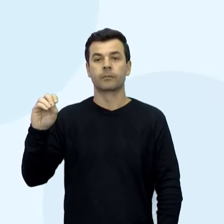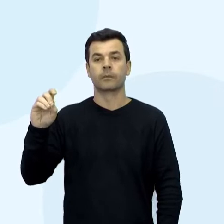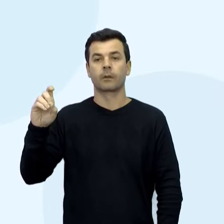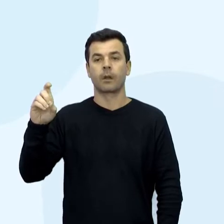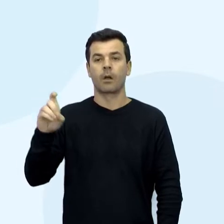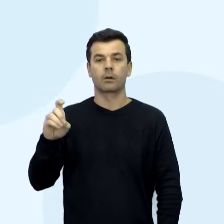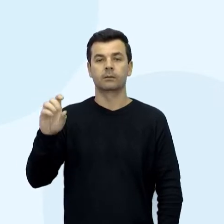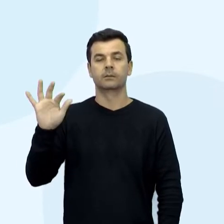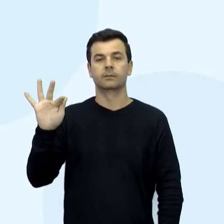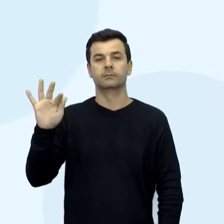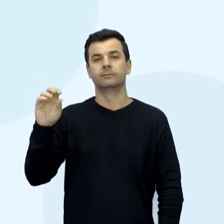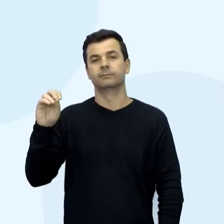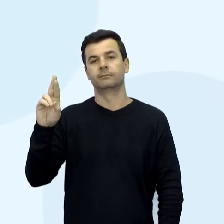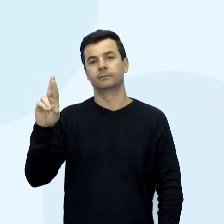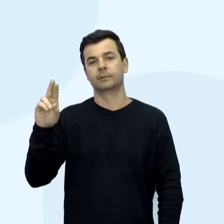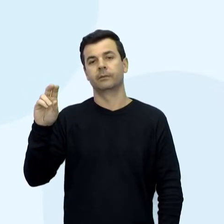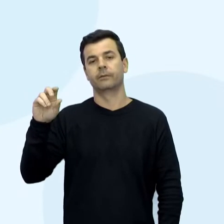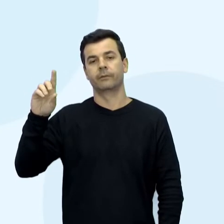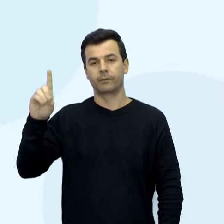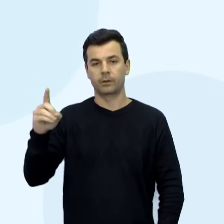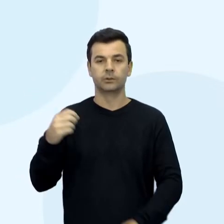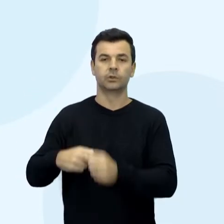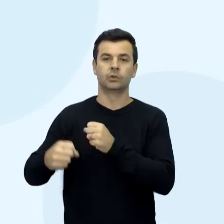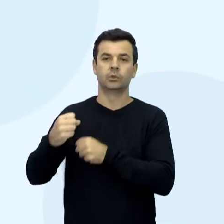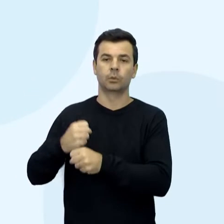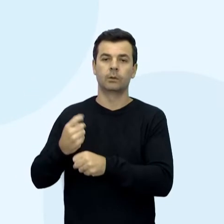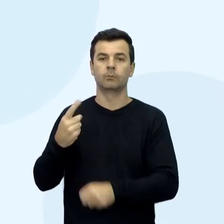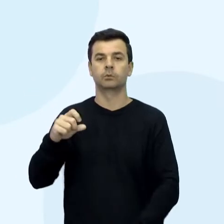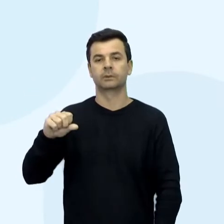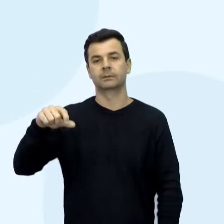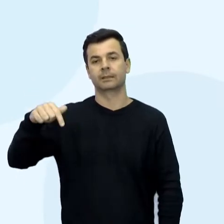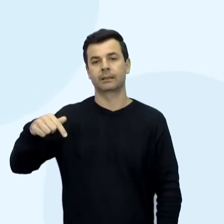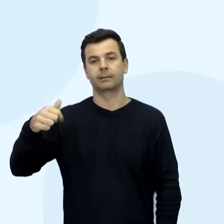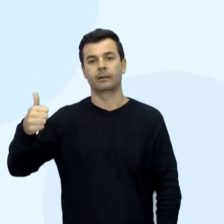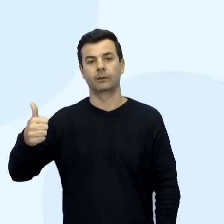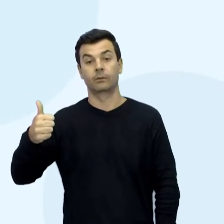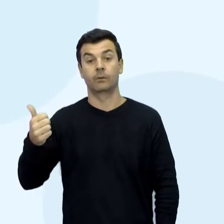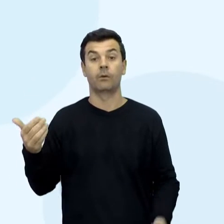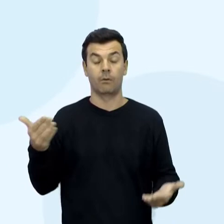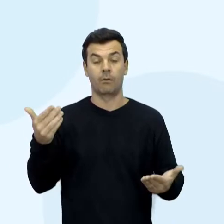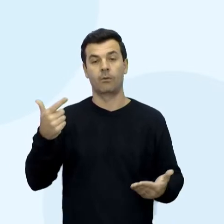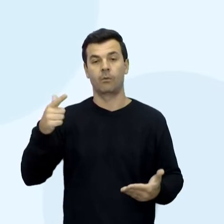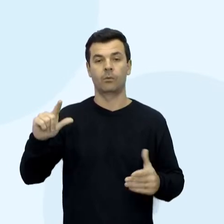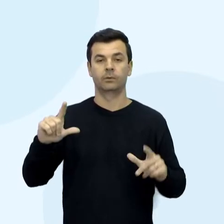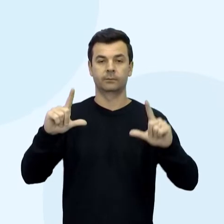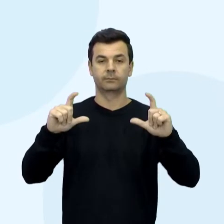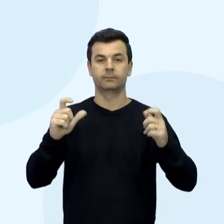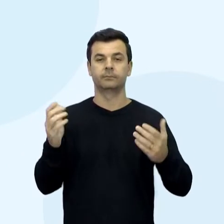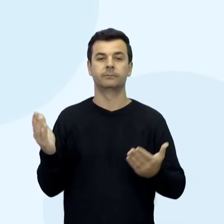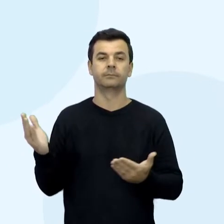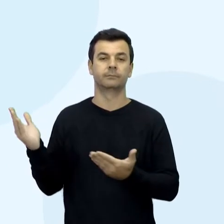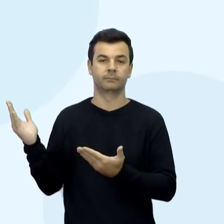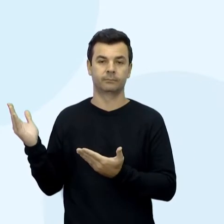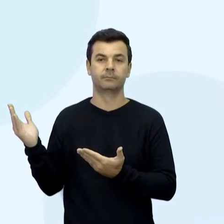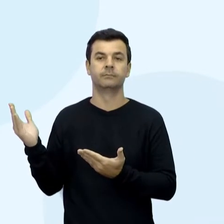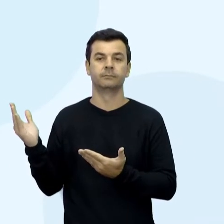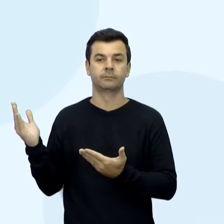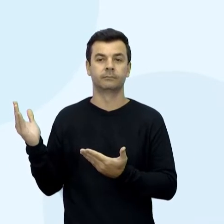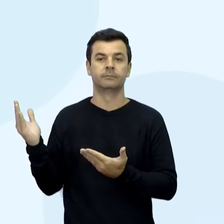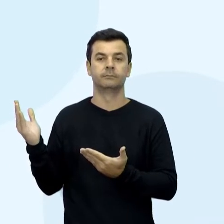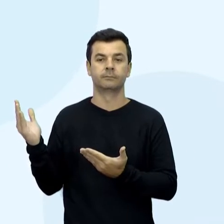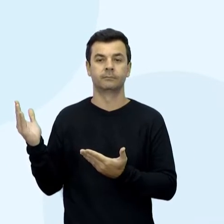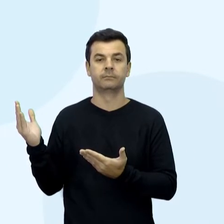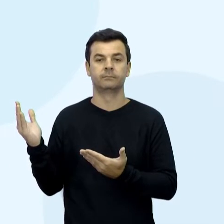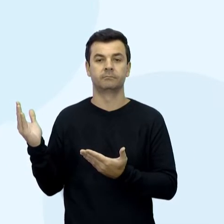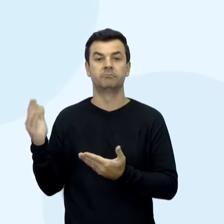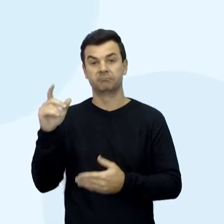aí em 1671. E olha só que interessante a imagem desse museu, né? O Museu de Ashmolean. Olha